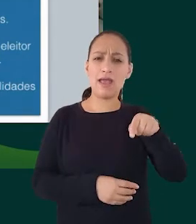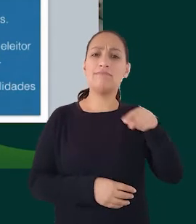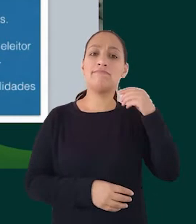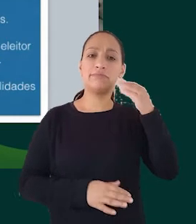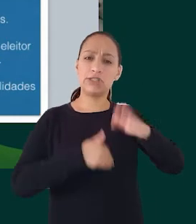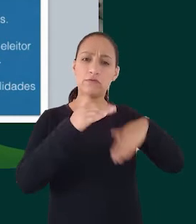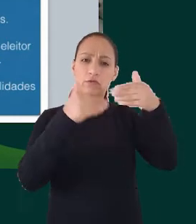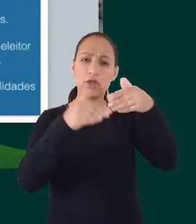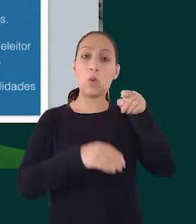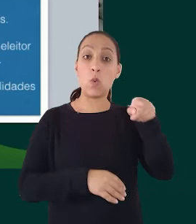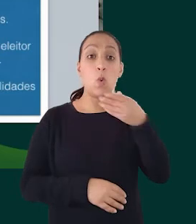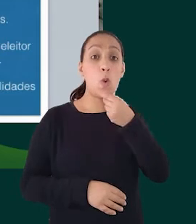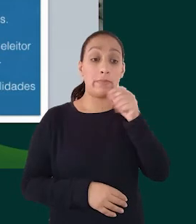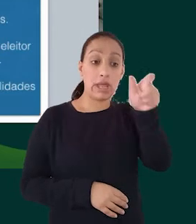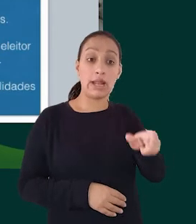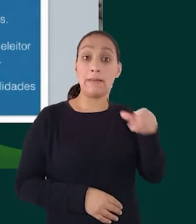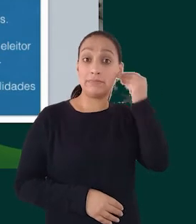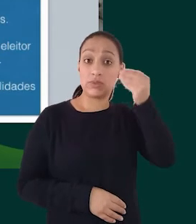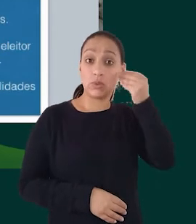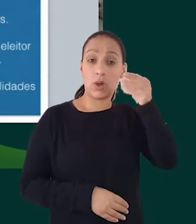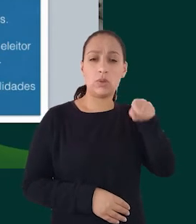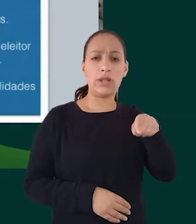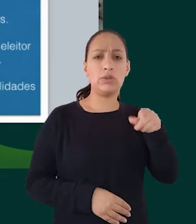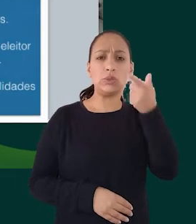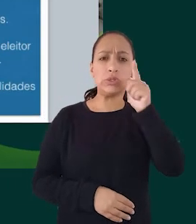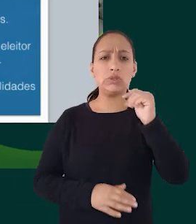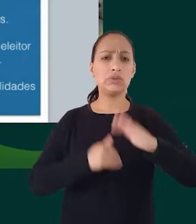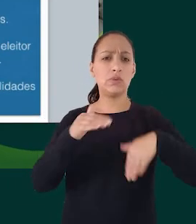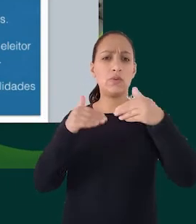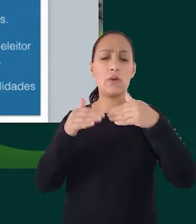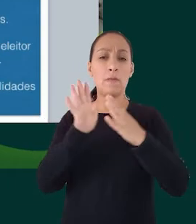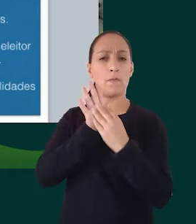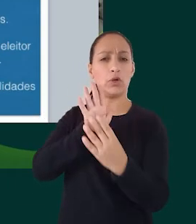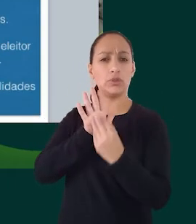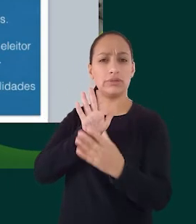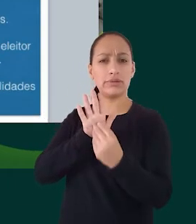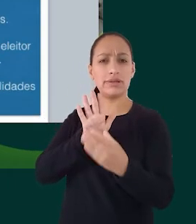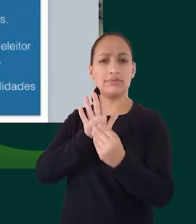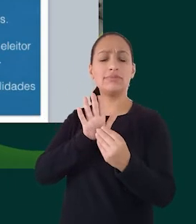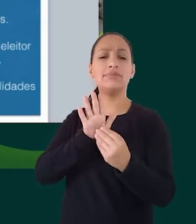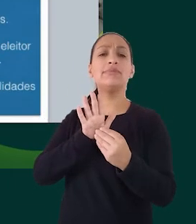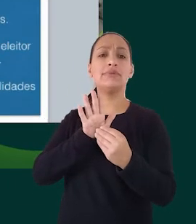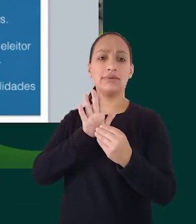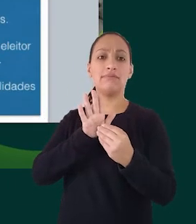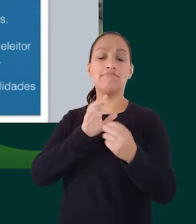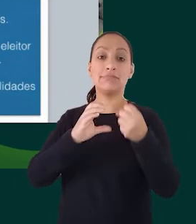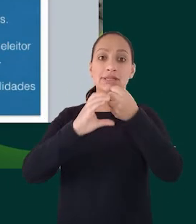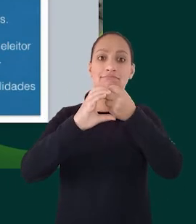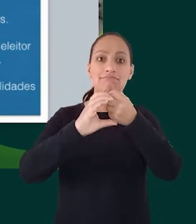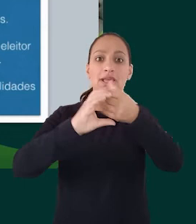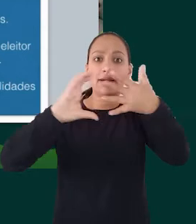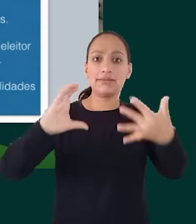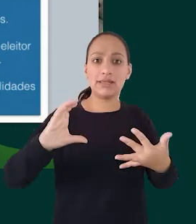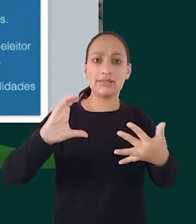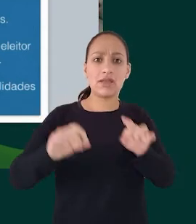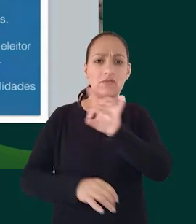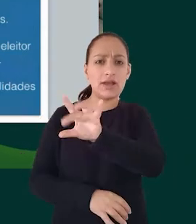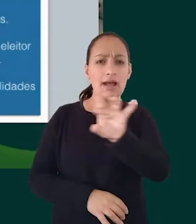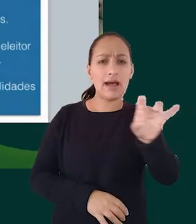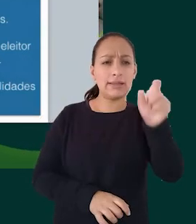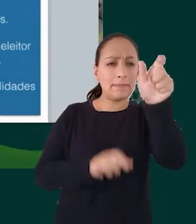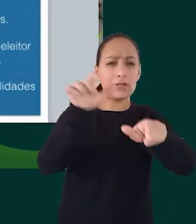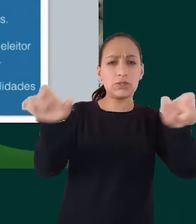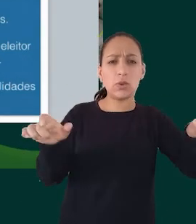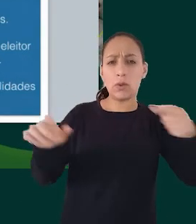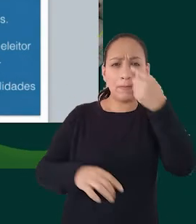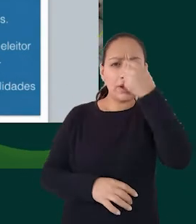psicólogo, ele desenvolveu um modelo, né, que caracterizava essas pessoas, conseguia